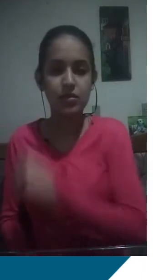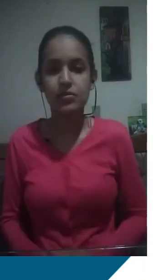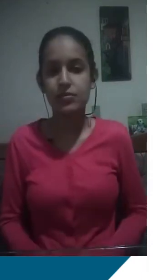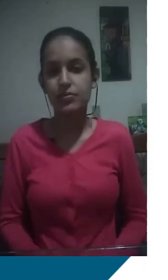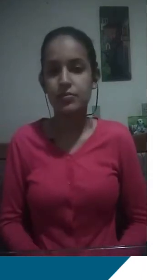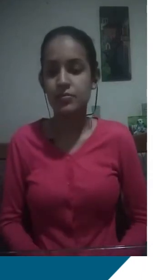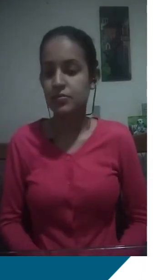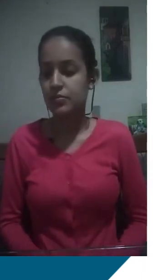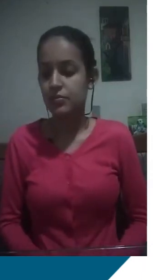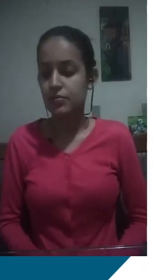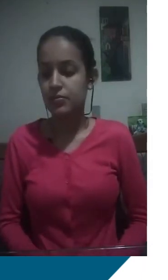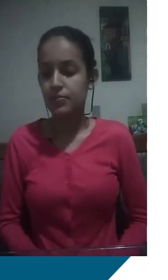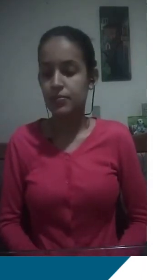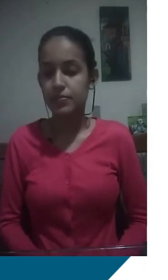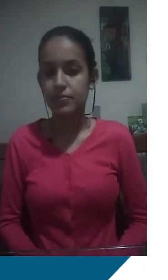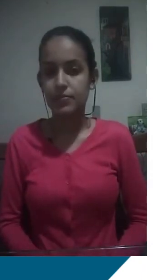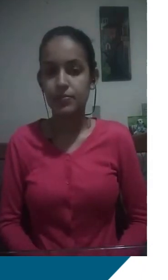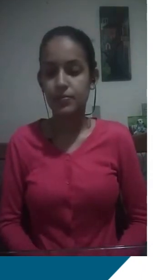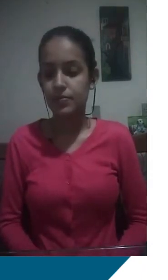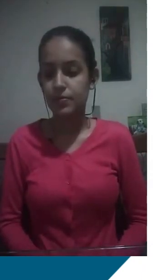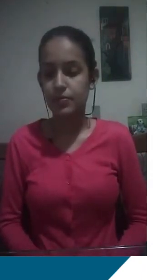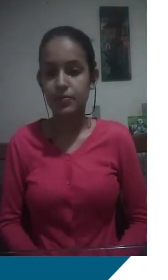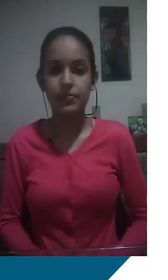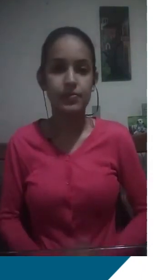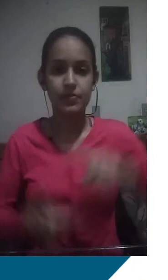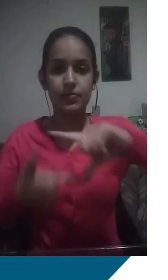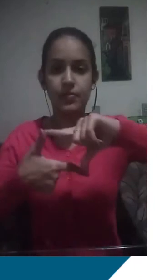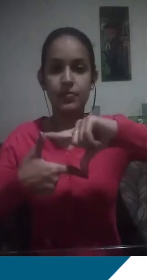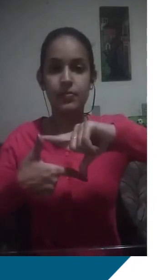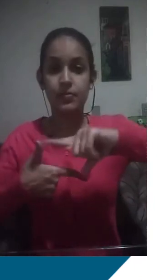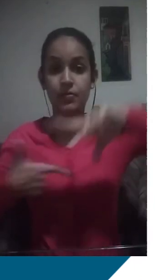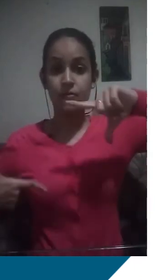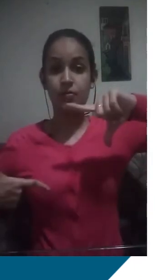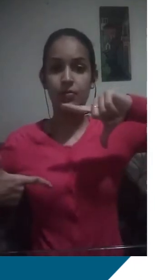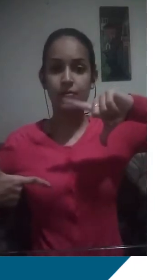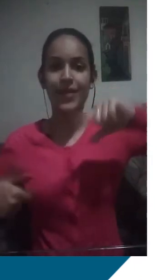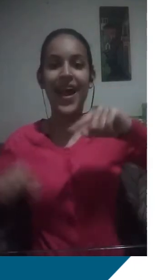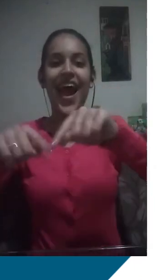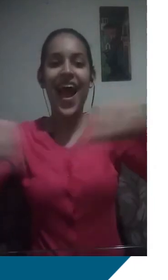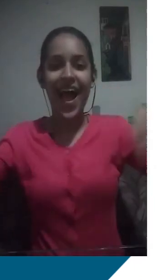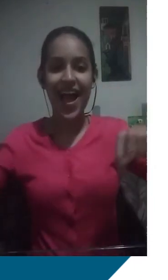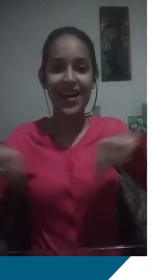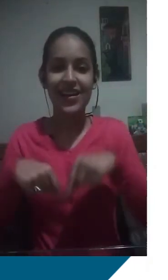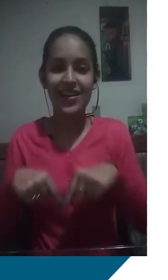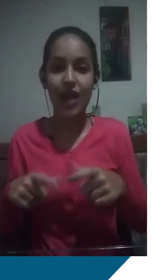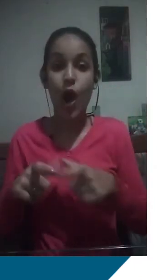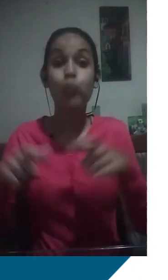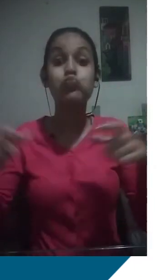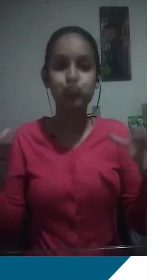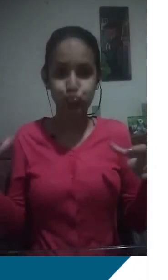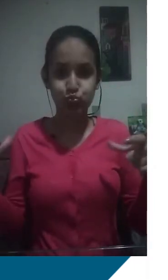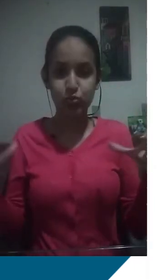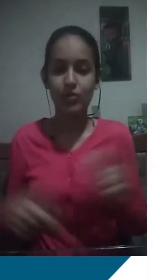comprimento e largura. Então ele vai ter uma variação de área. Né? Então tem uma área inicial. Eu aquecer